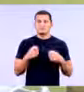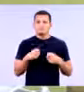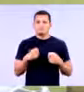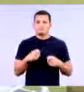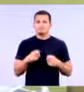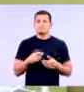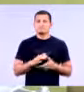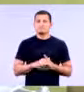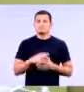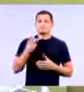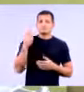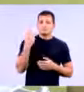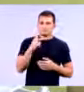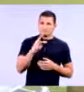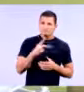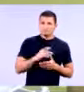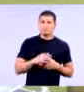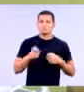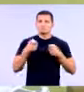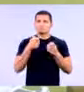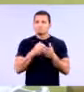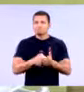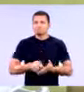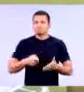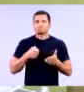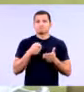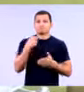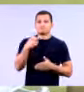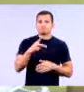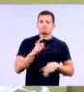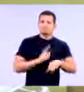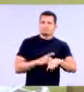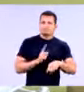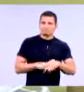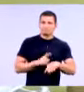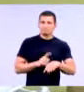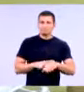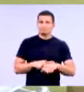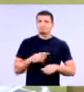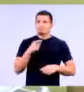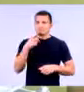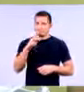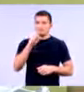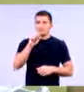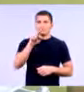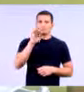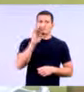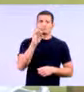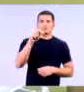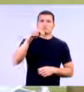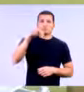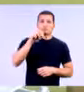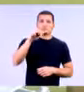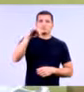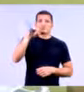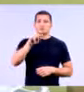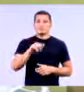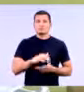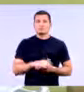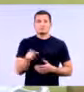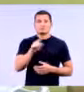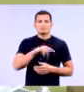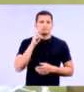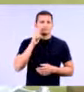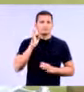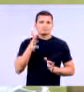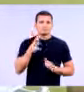sua dedicação, do seu compromisso, da sua autonomia. É importante, vocês já viram, às vezes é muito comum ir numa aula